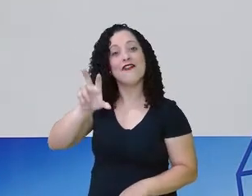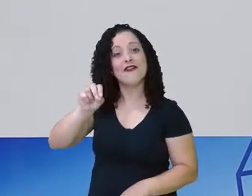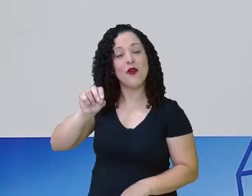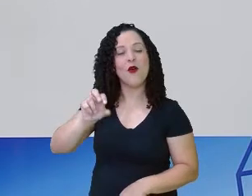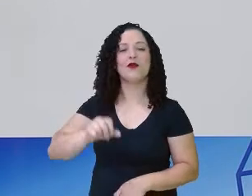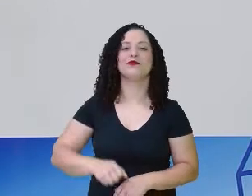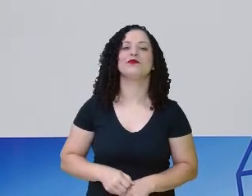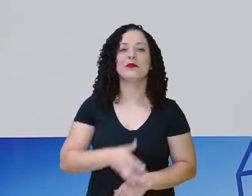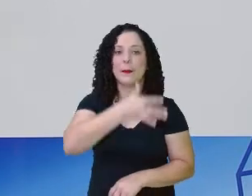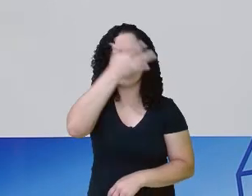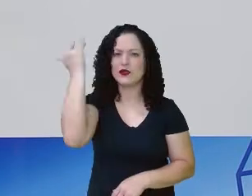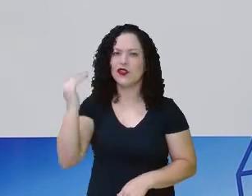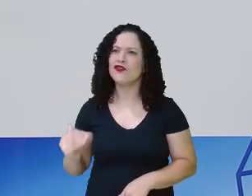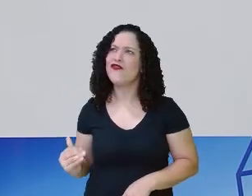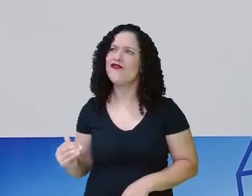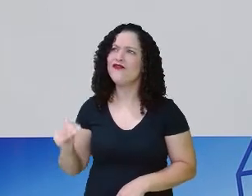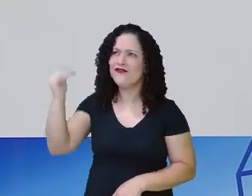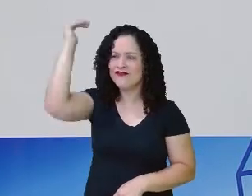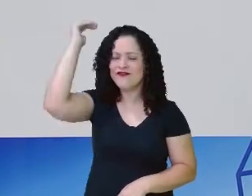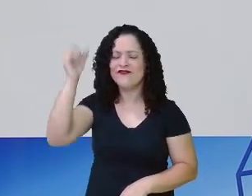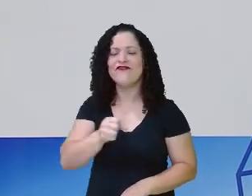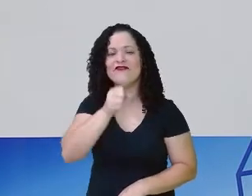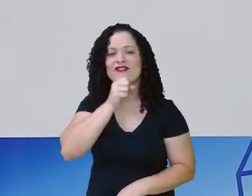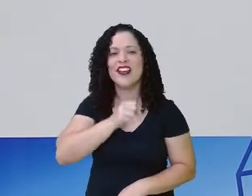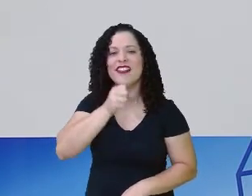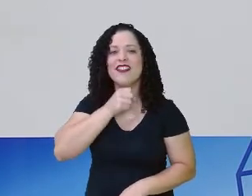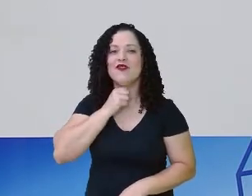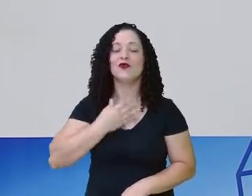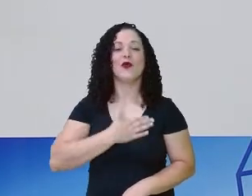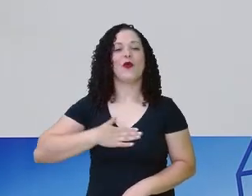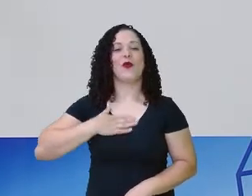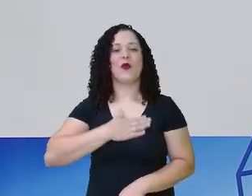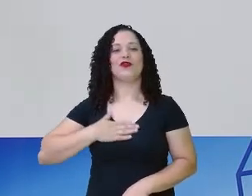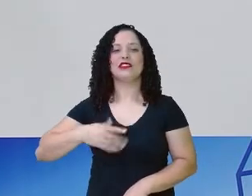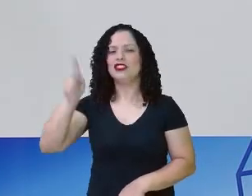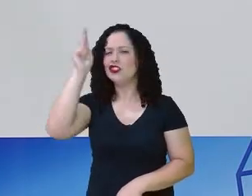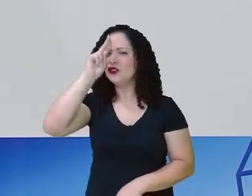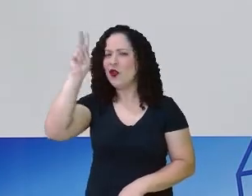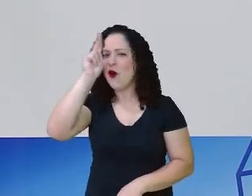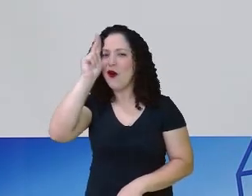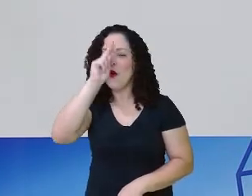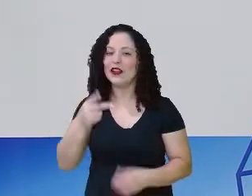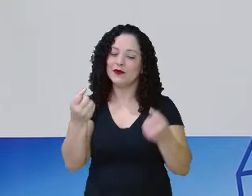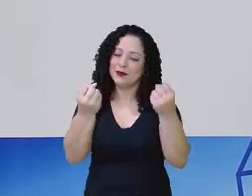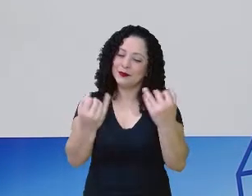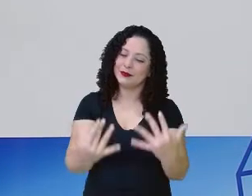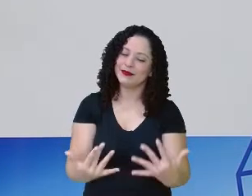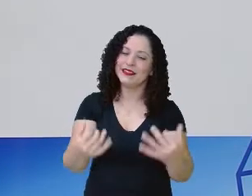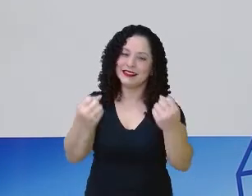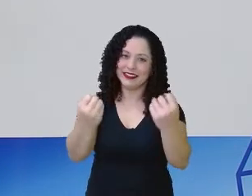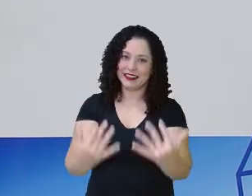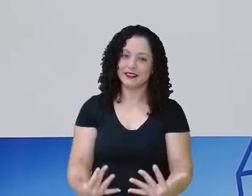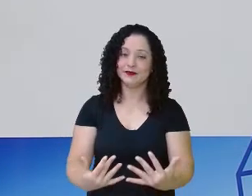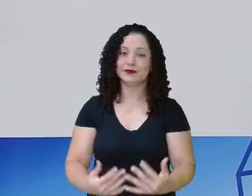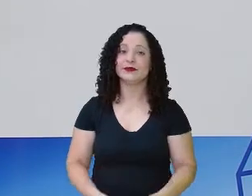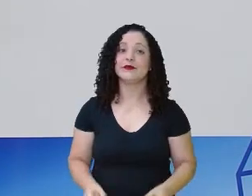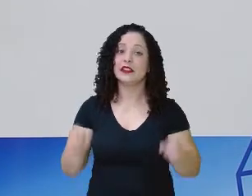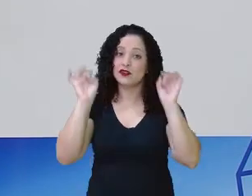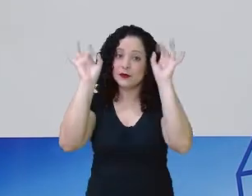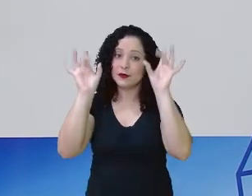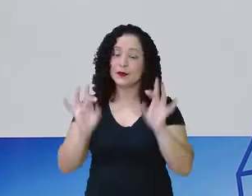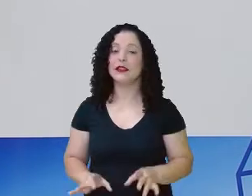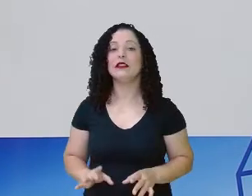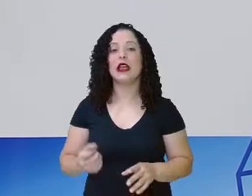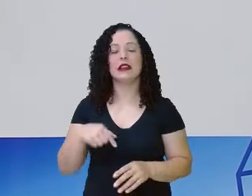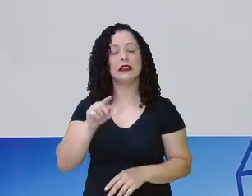mais velhos, eles têm esse costume de trazer histórias, e daí vieram os contos, principalmente os contos tradicionais e populares,